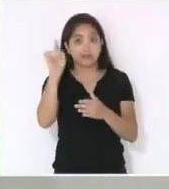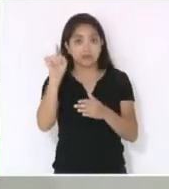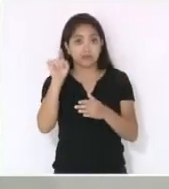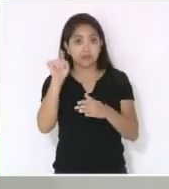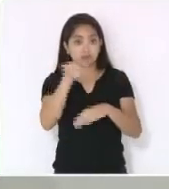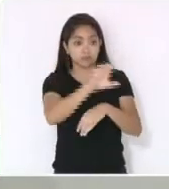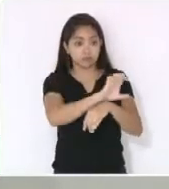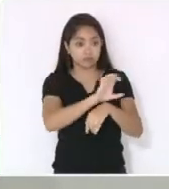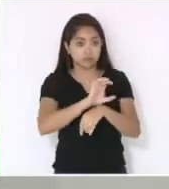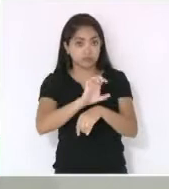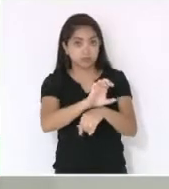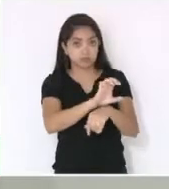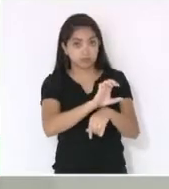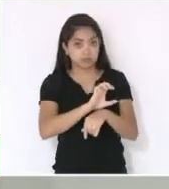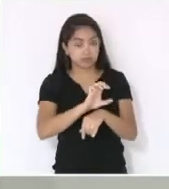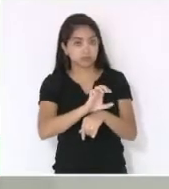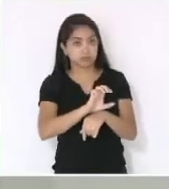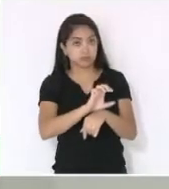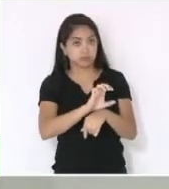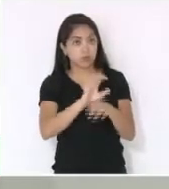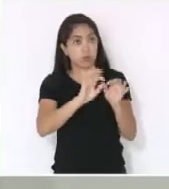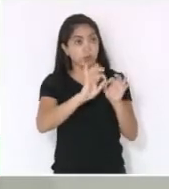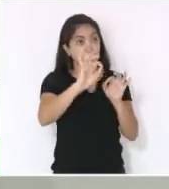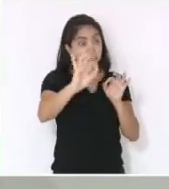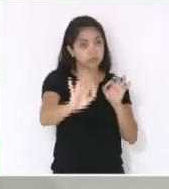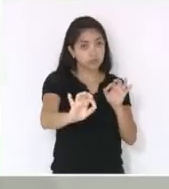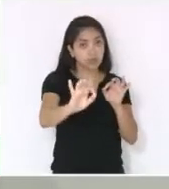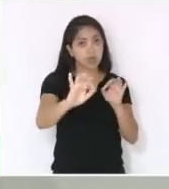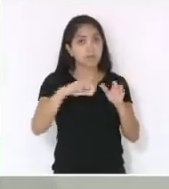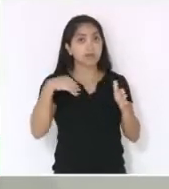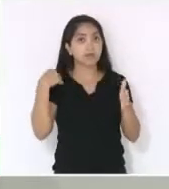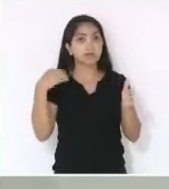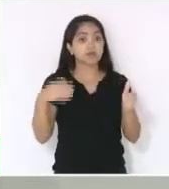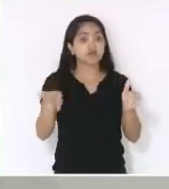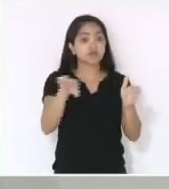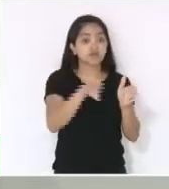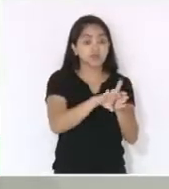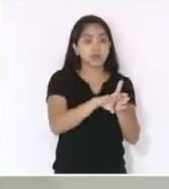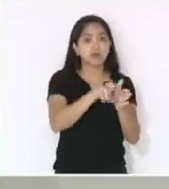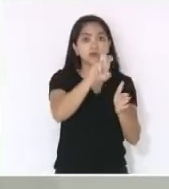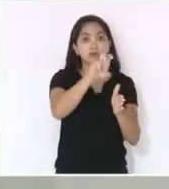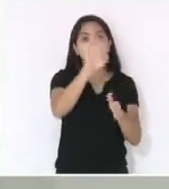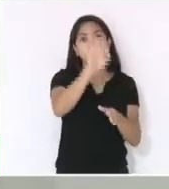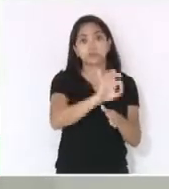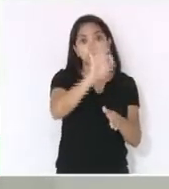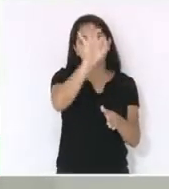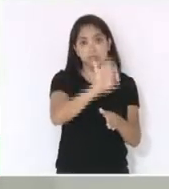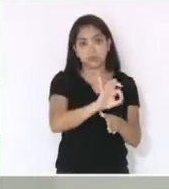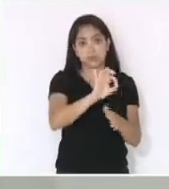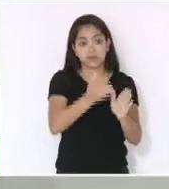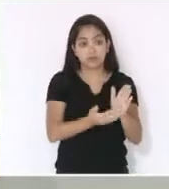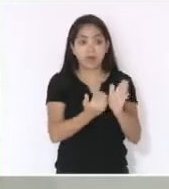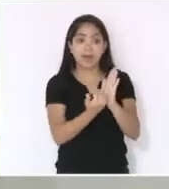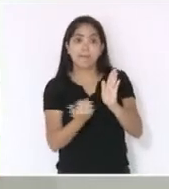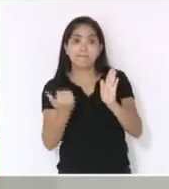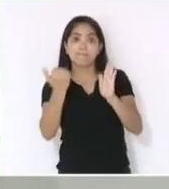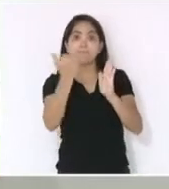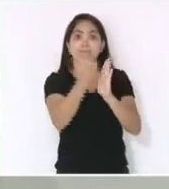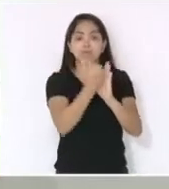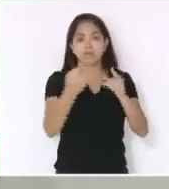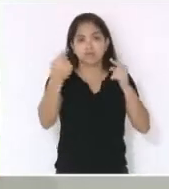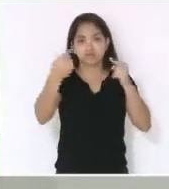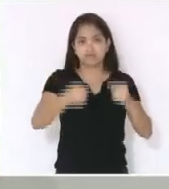ou até estados distantes, que já chegavam aqui no nosso Estado com 5% a mais de